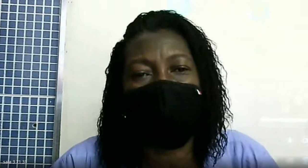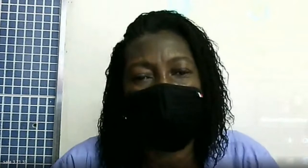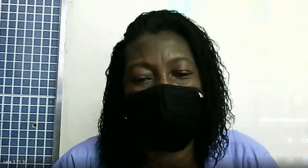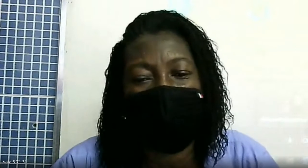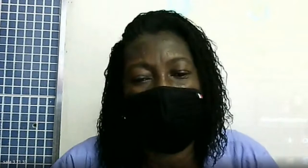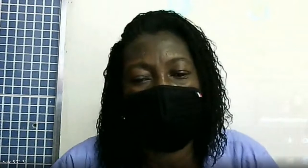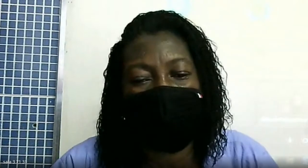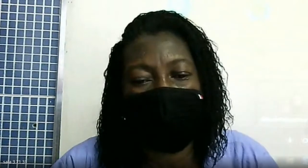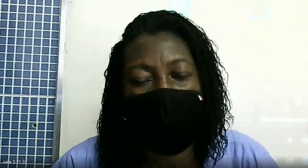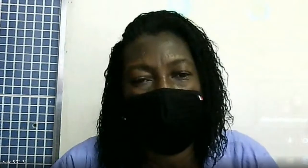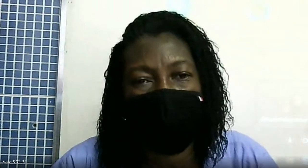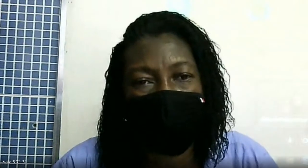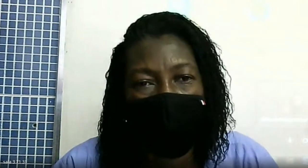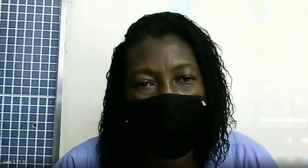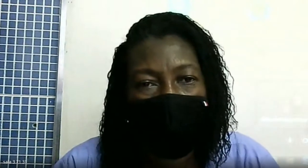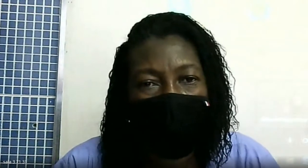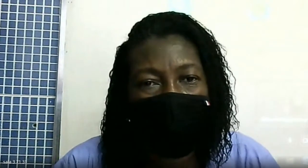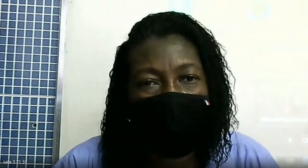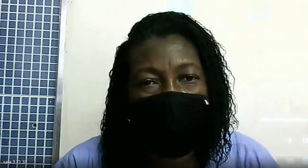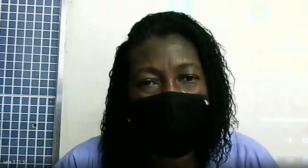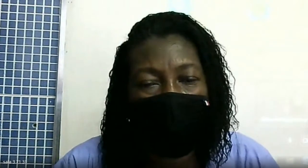vou espelhar aqui para vocês